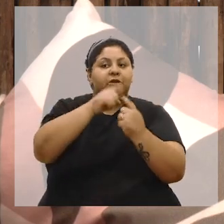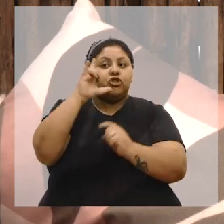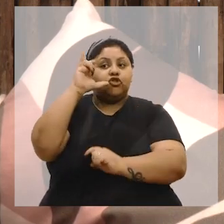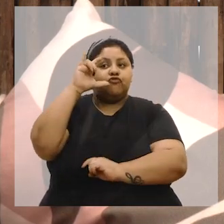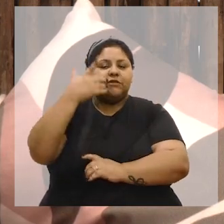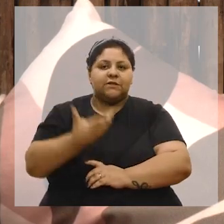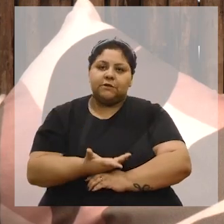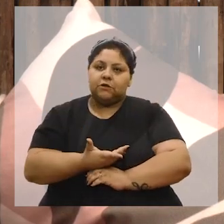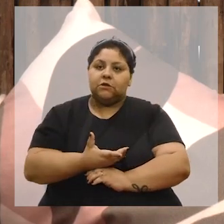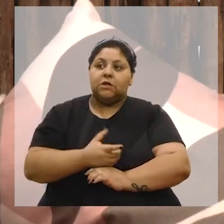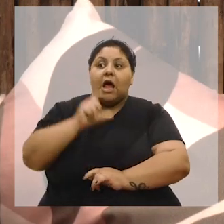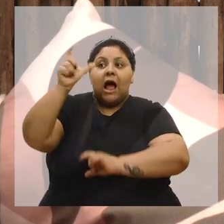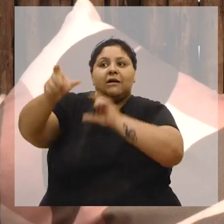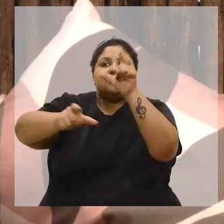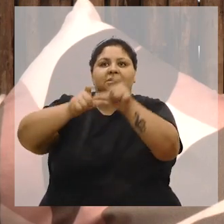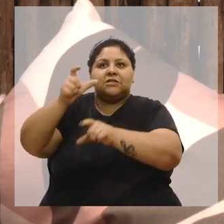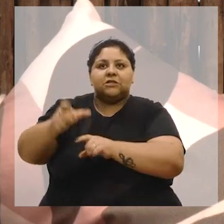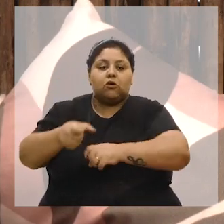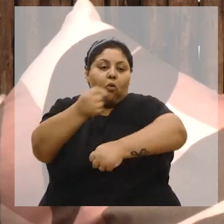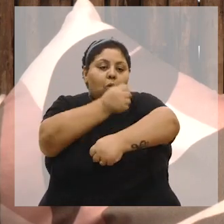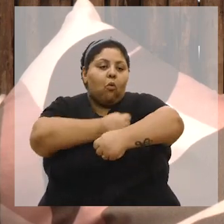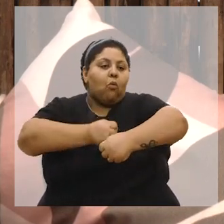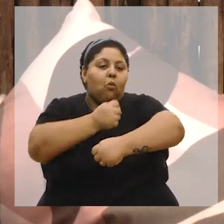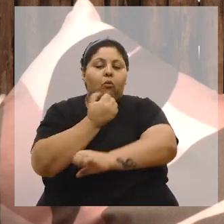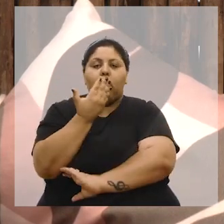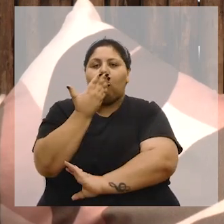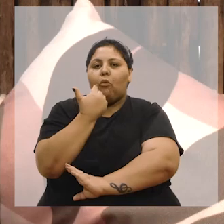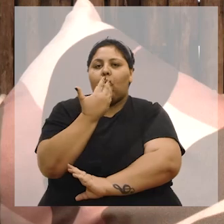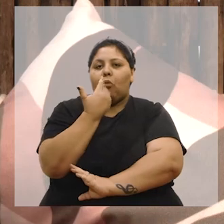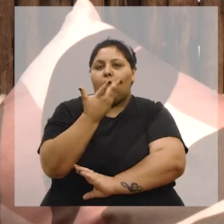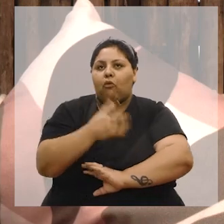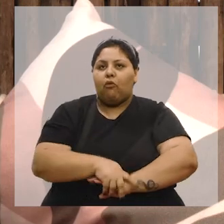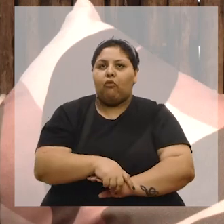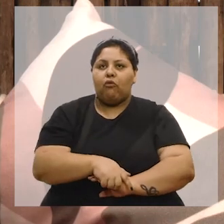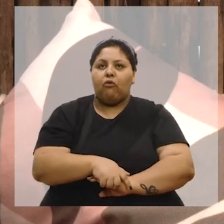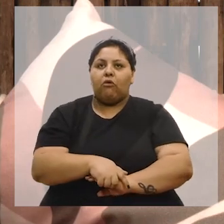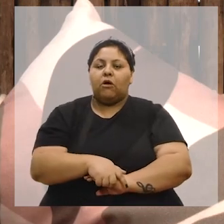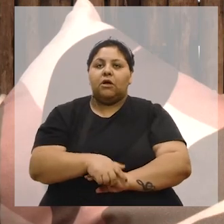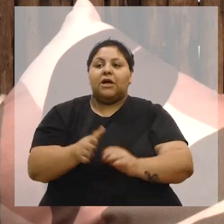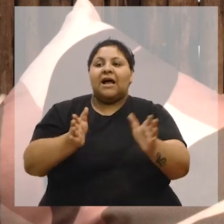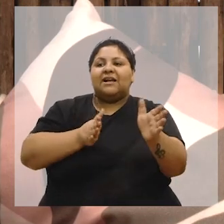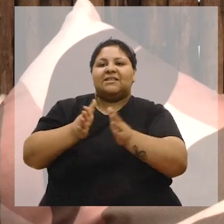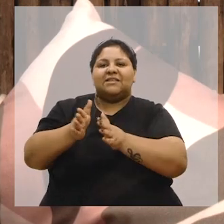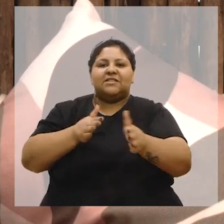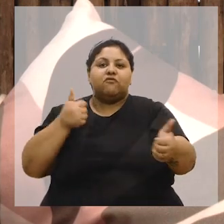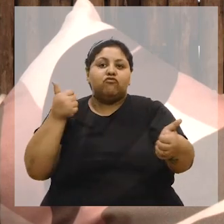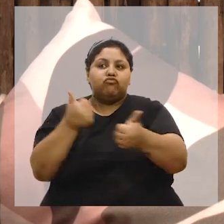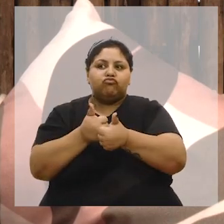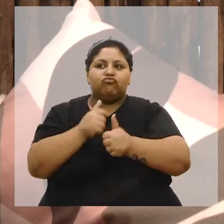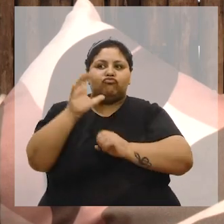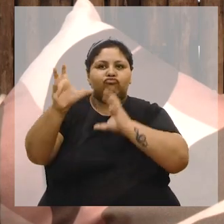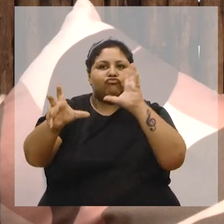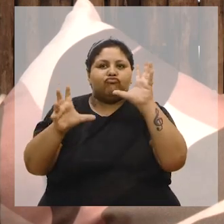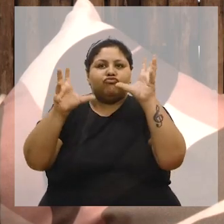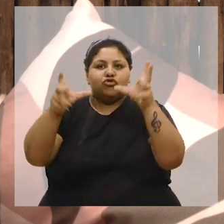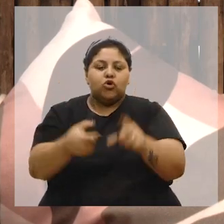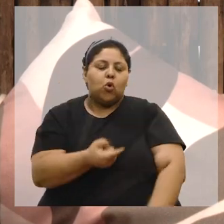no Instagram, assim, é as pessoas cozinharem, comerem coisas que estão ao acesso de todo